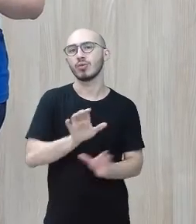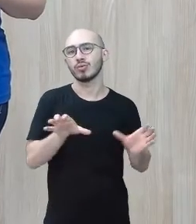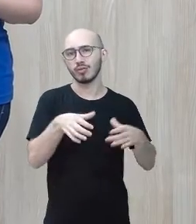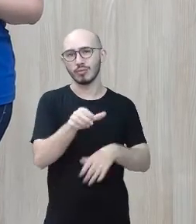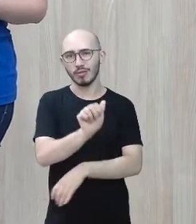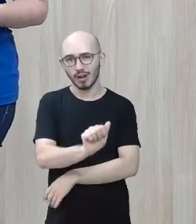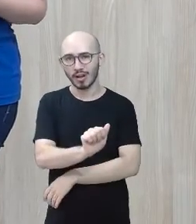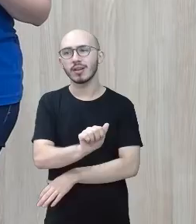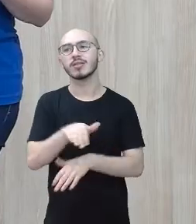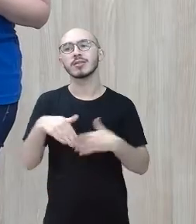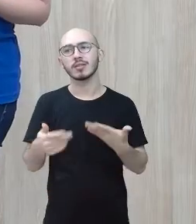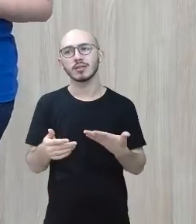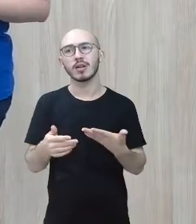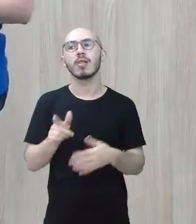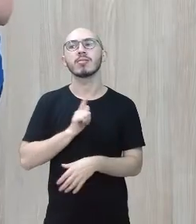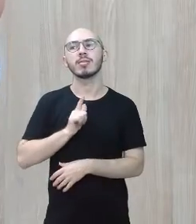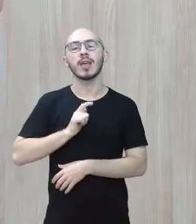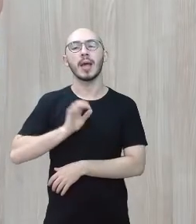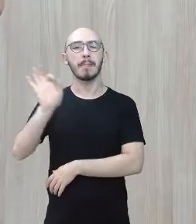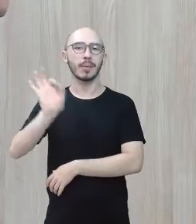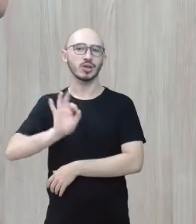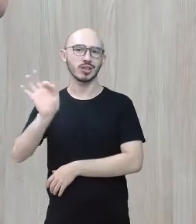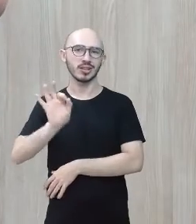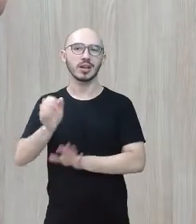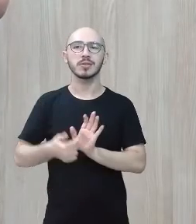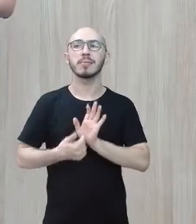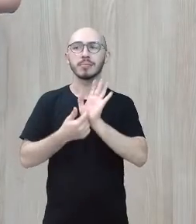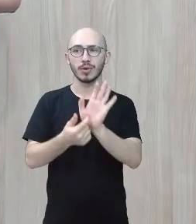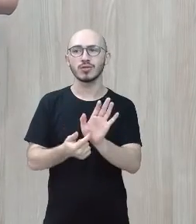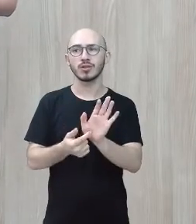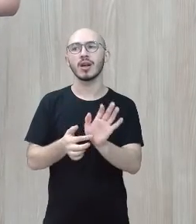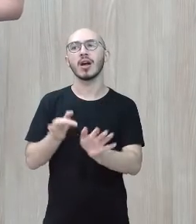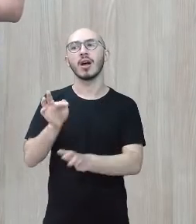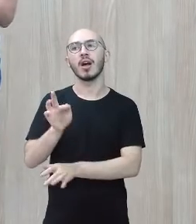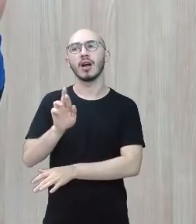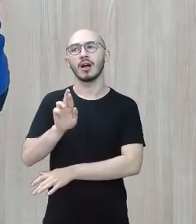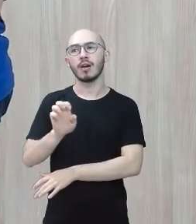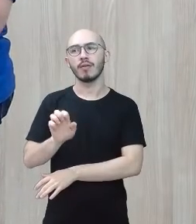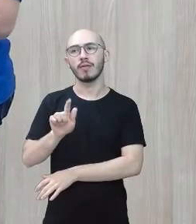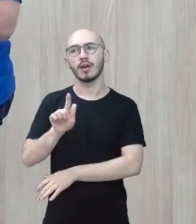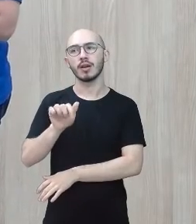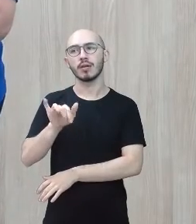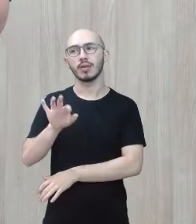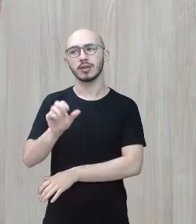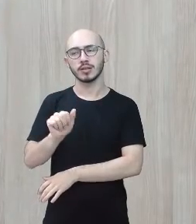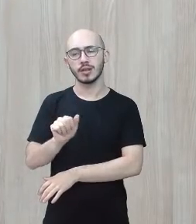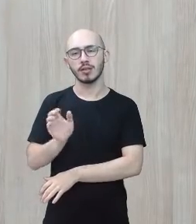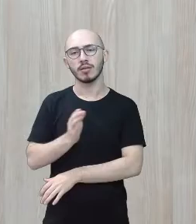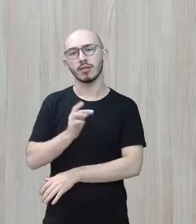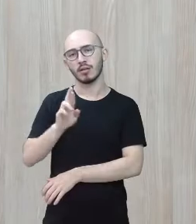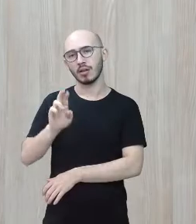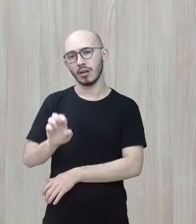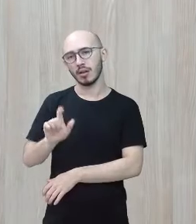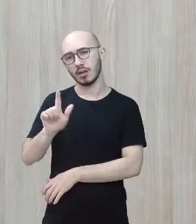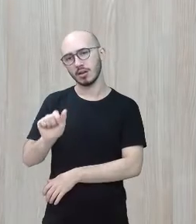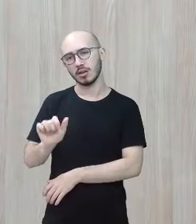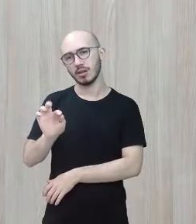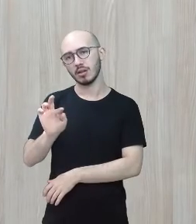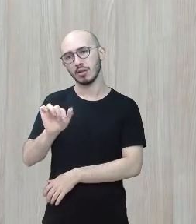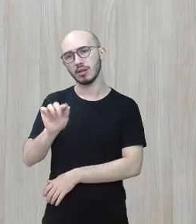essa porcentagem vai ser para expressar a frequência relativa. Então, se a gente pegar o 10 e dividir para